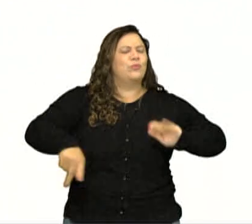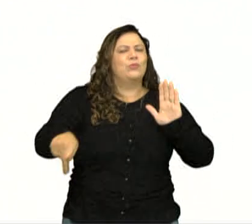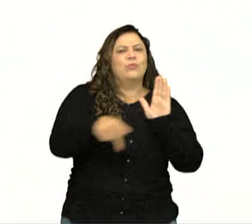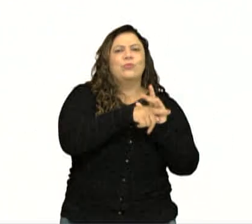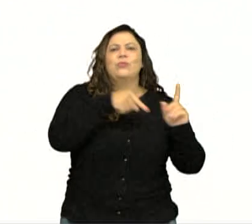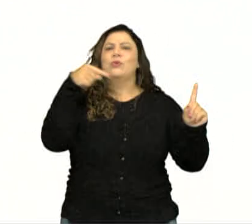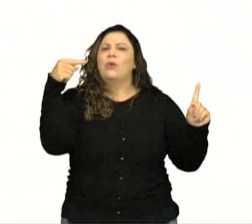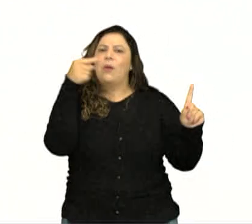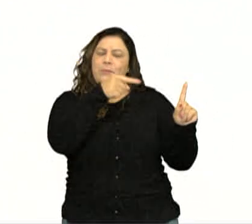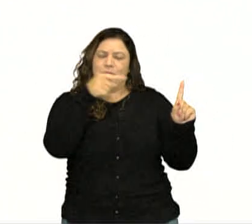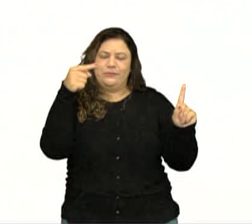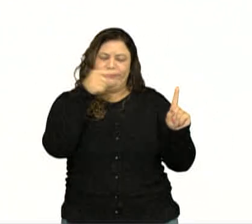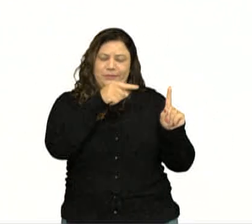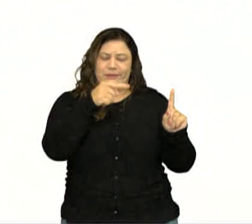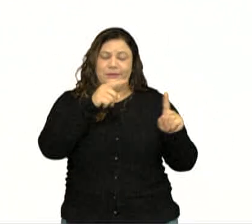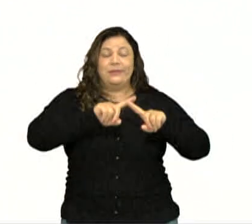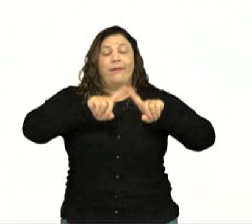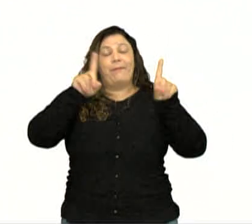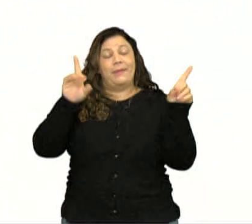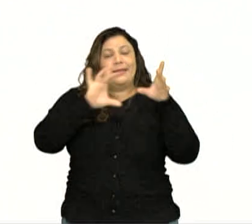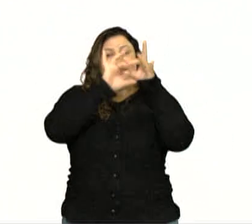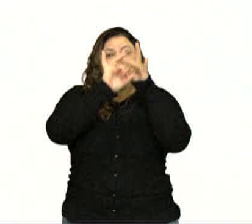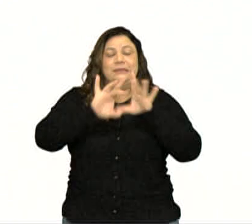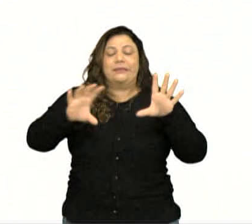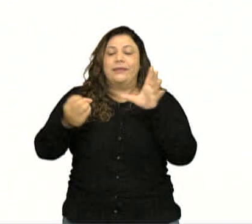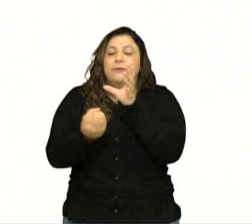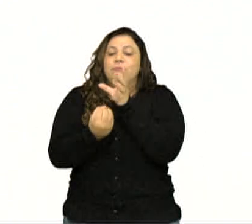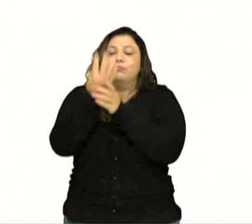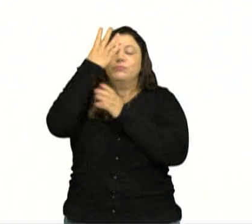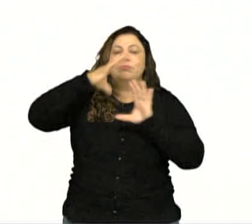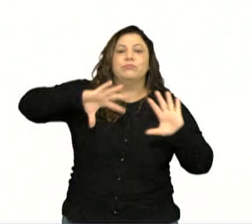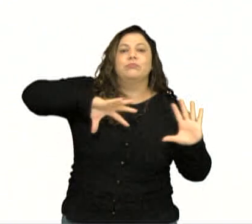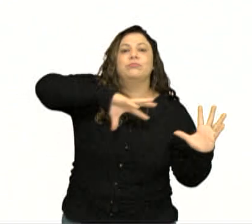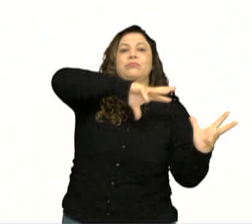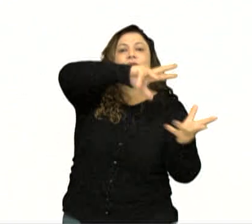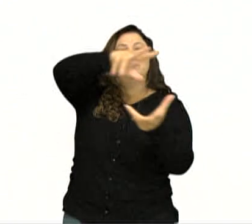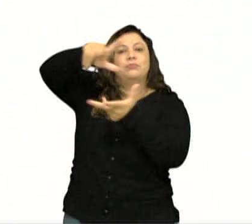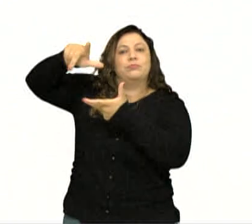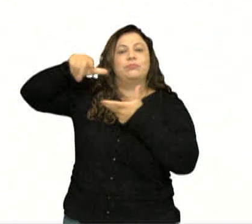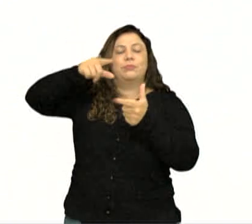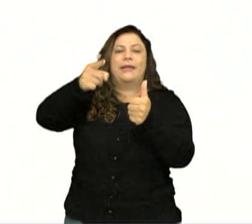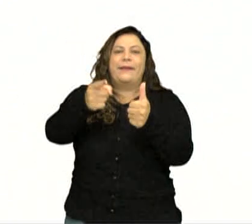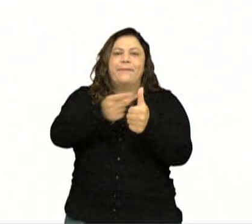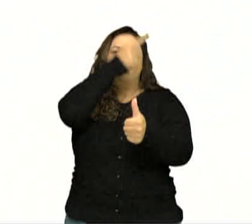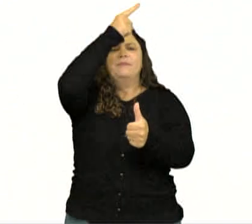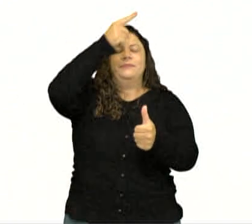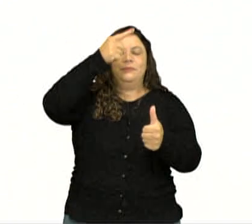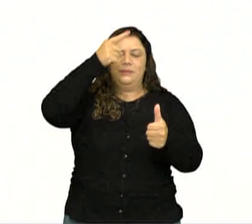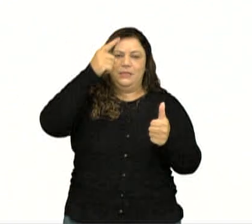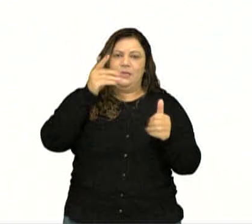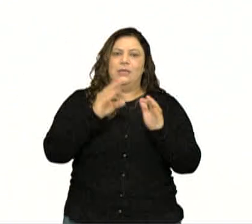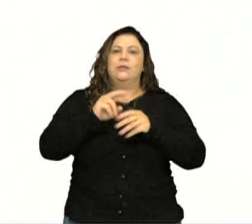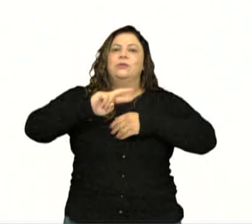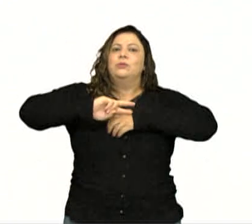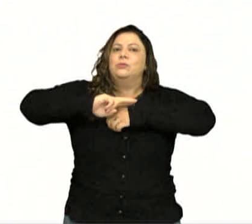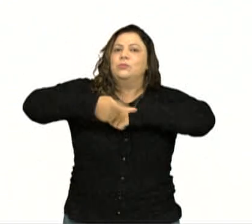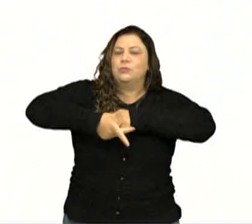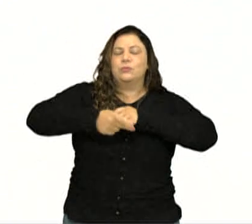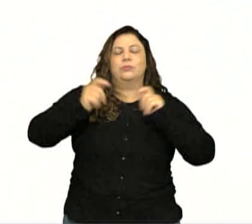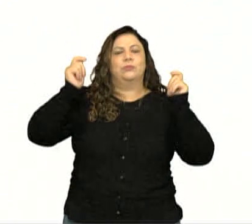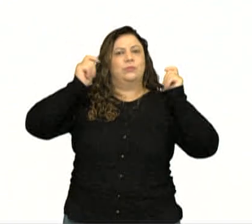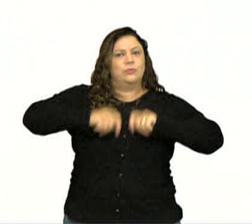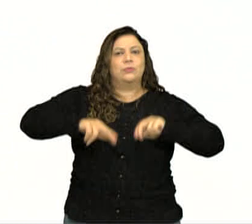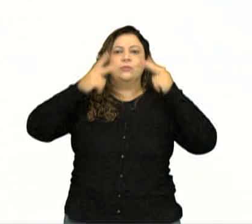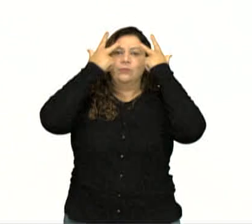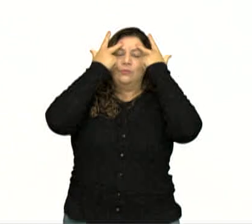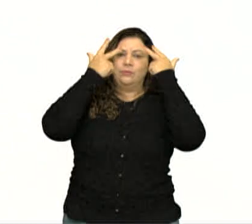Deus é natura naturans, ou seja, causa primeira de todas as coisas, e enquanto consequência é natura